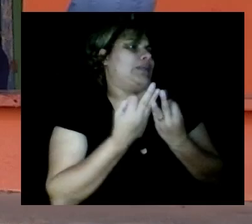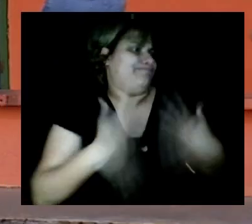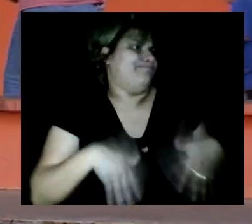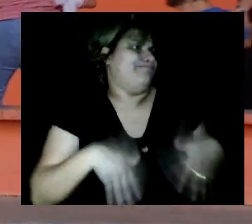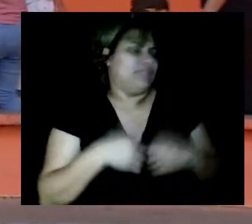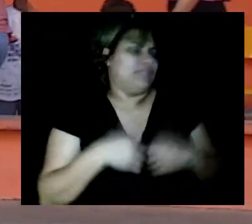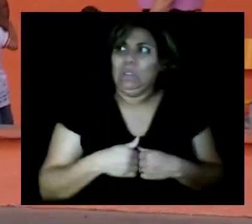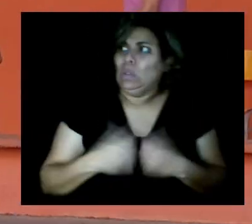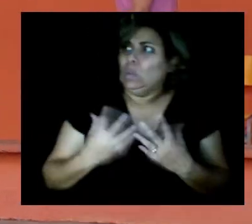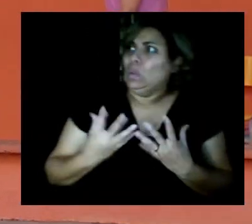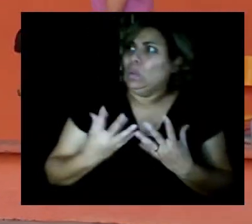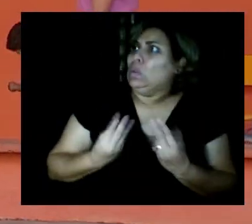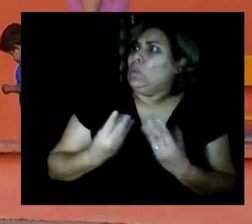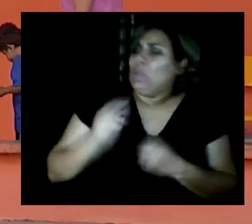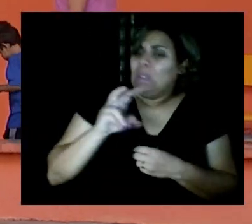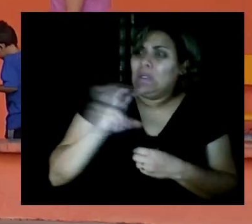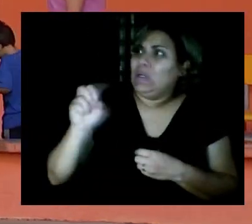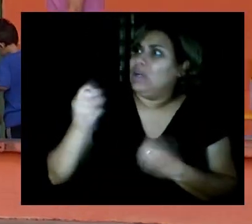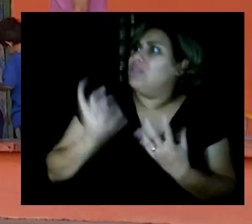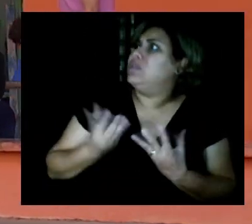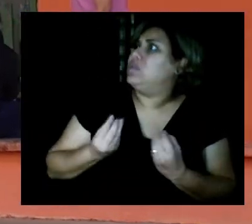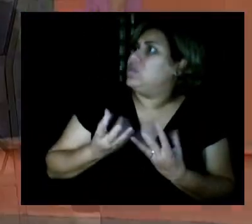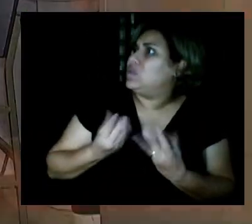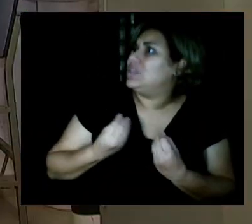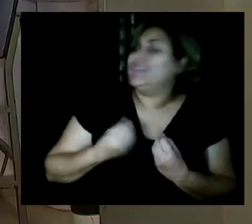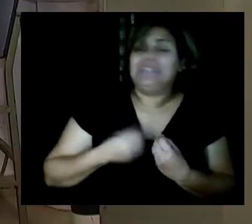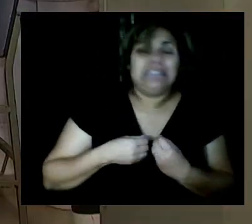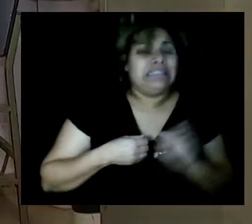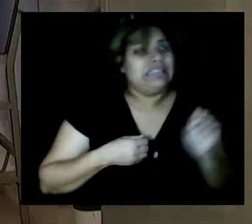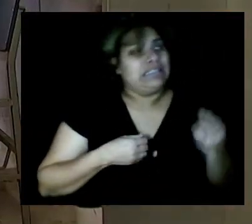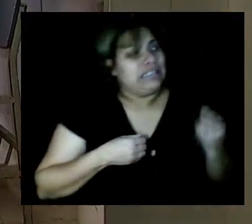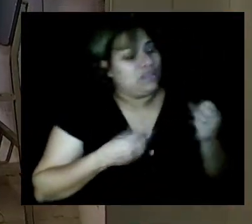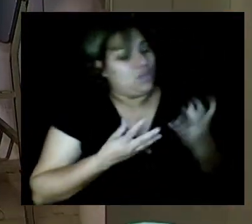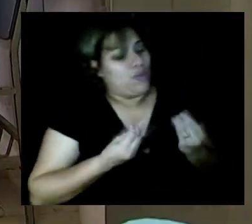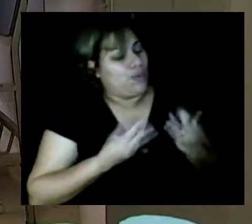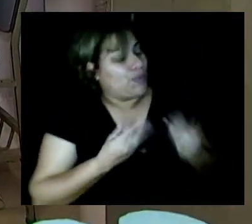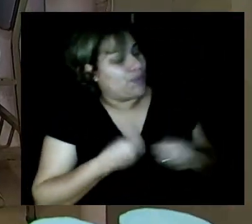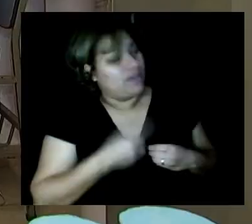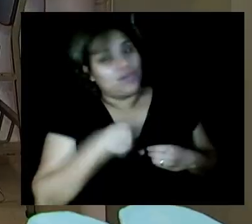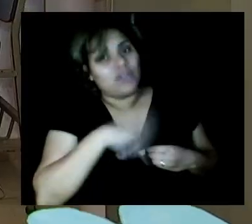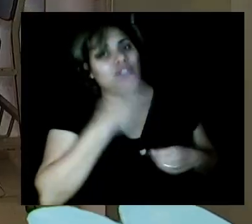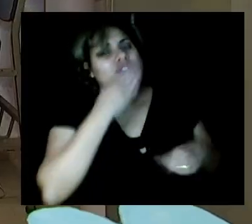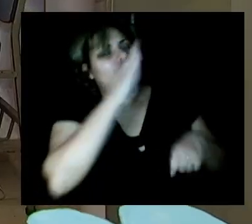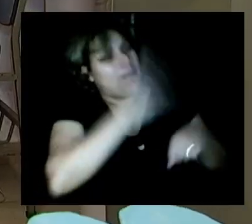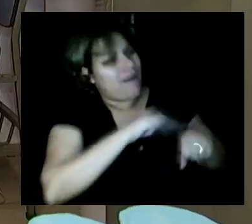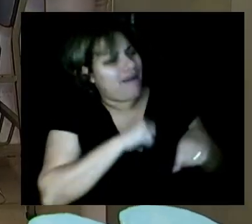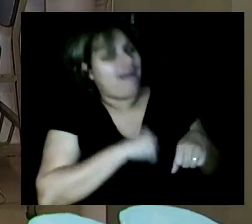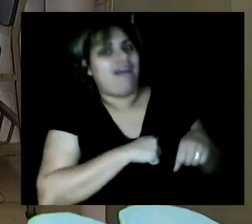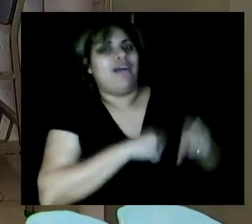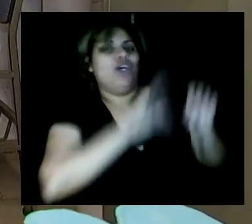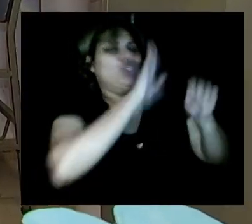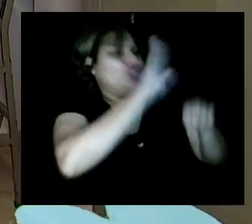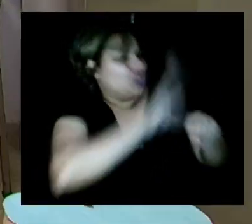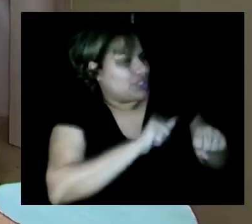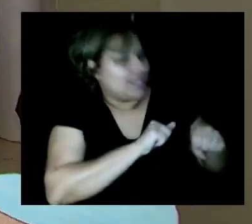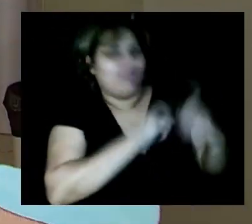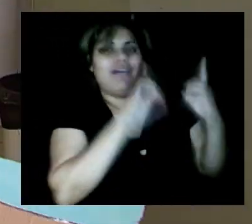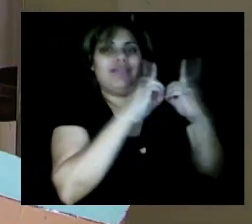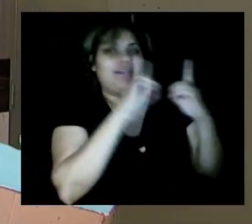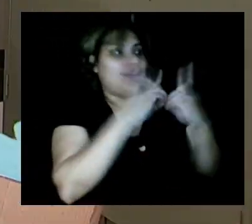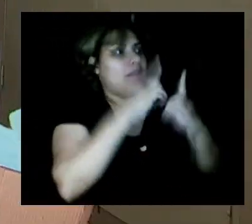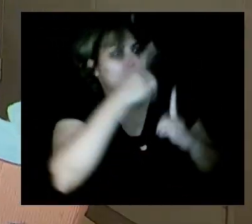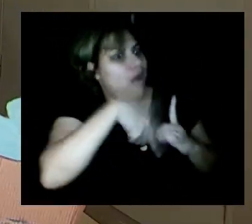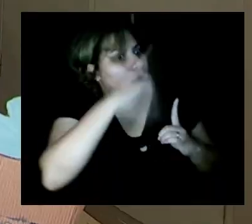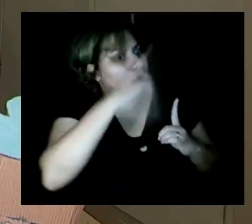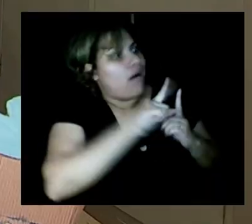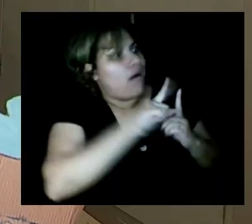coisa, né, Miriam? Muito. Nossa, muita então, coisa. Quanto mais a gente vai chamando para atender, mais vai chegando.